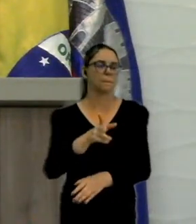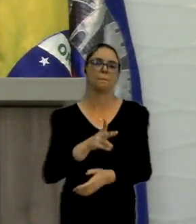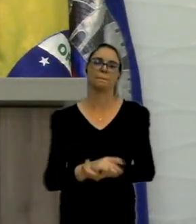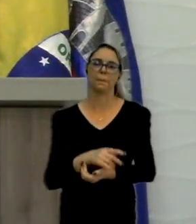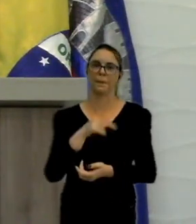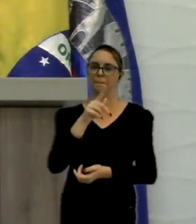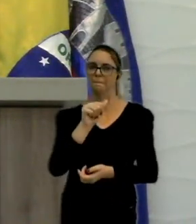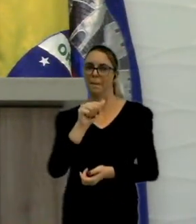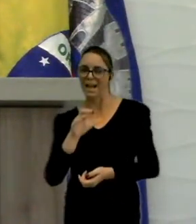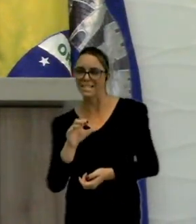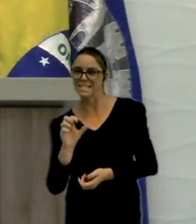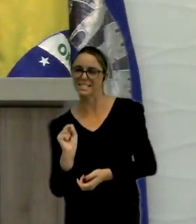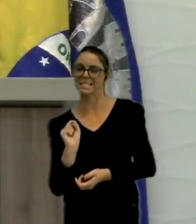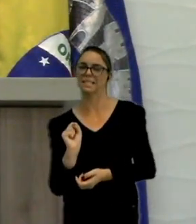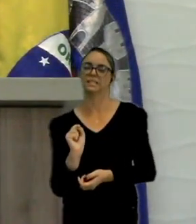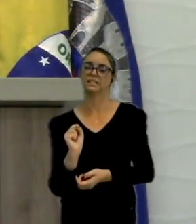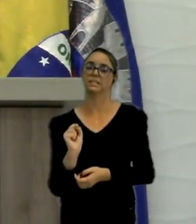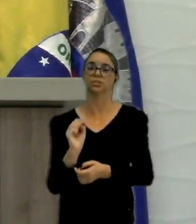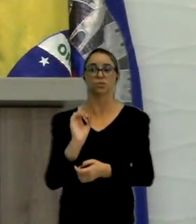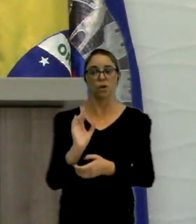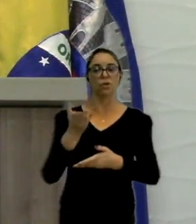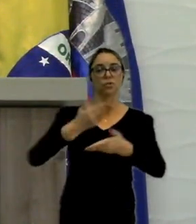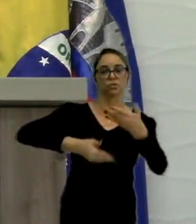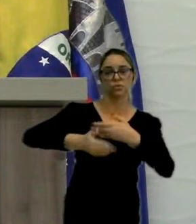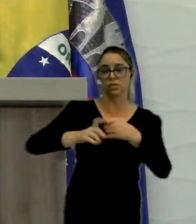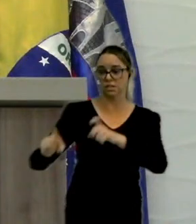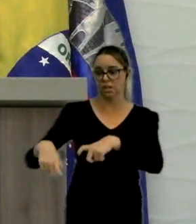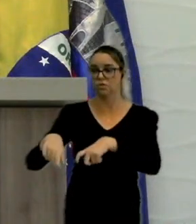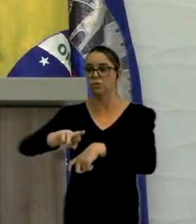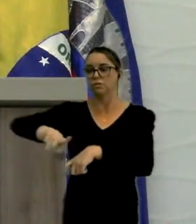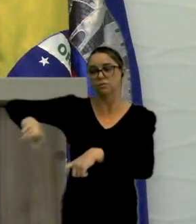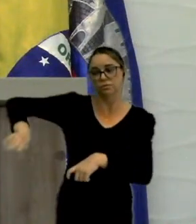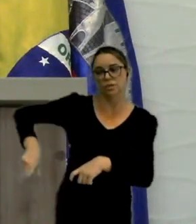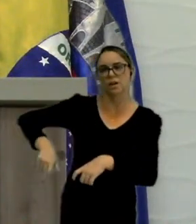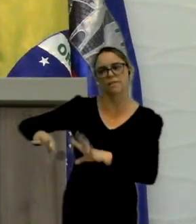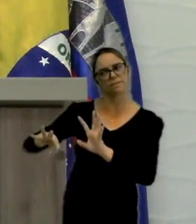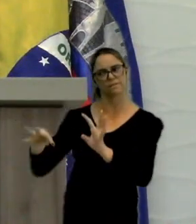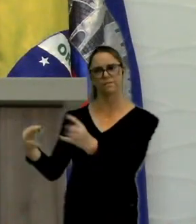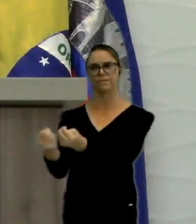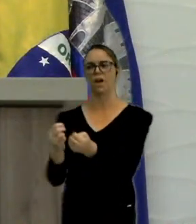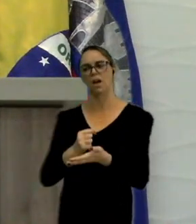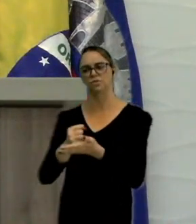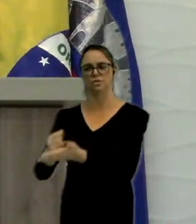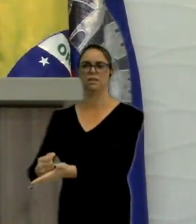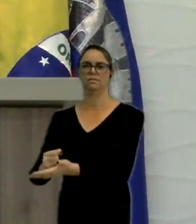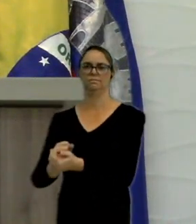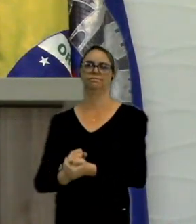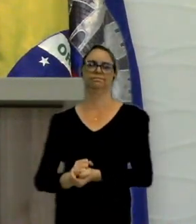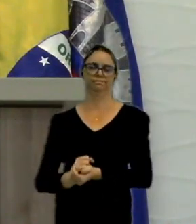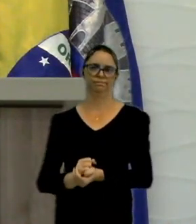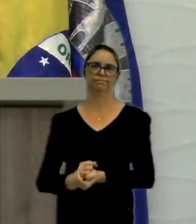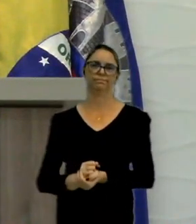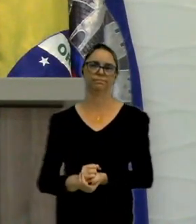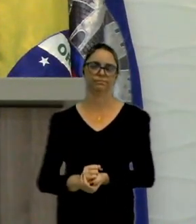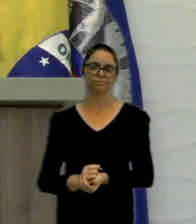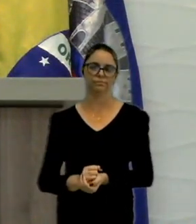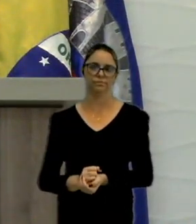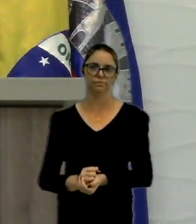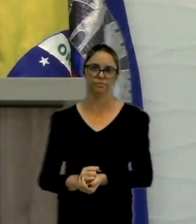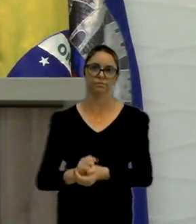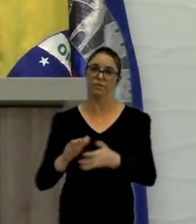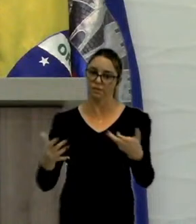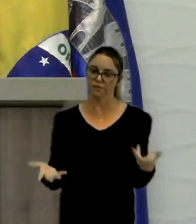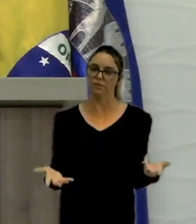ali vai atender não só o sítio Itapera, mas o Calunga, Passagem, Catitu, Logradouro e Braúna Quebrada. Então